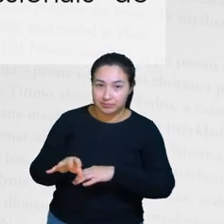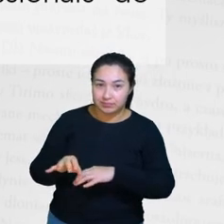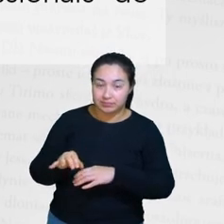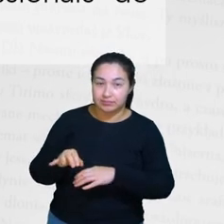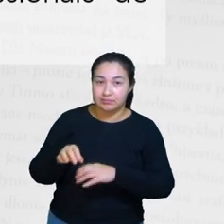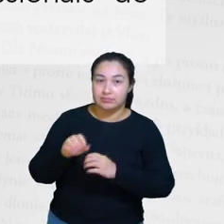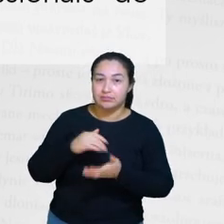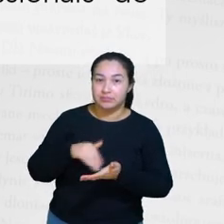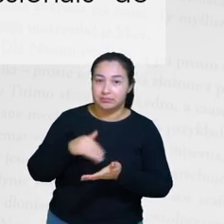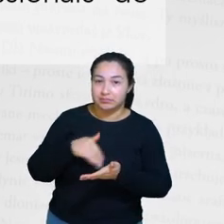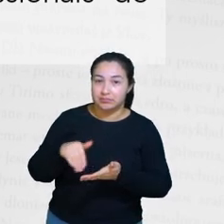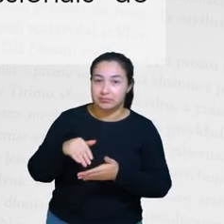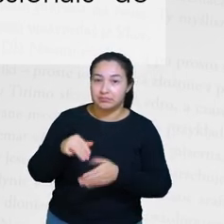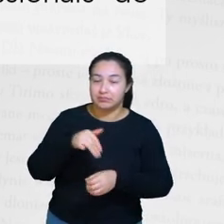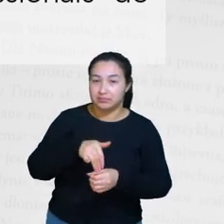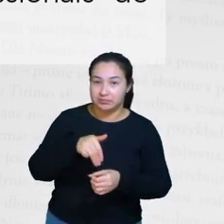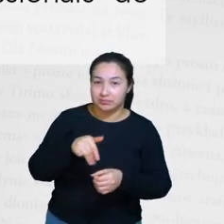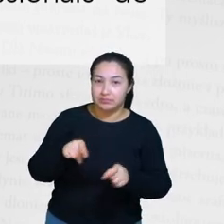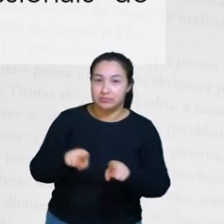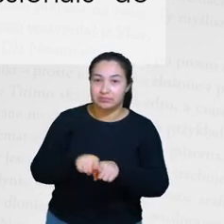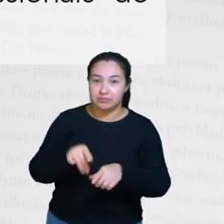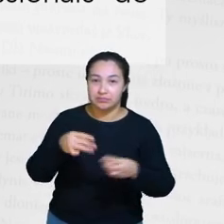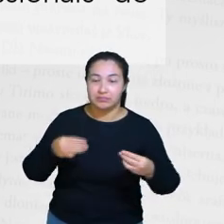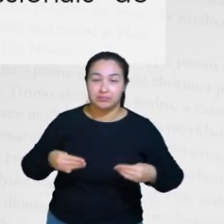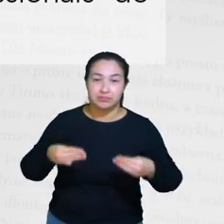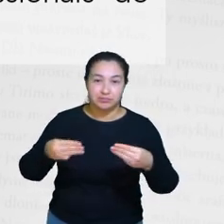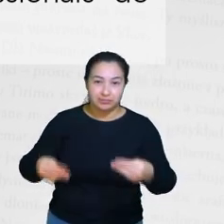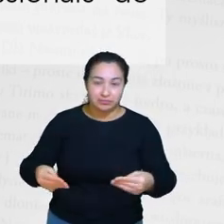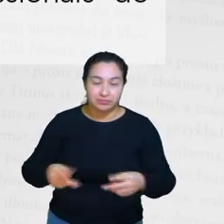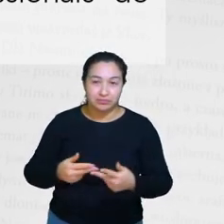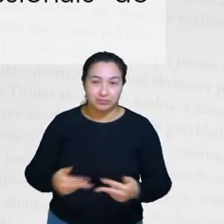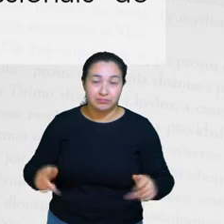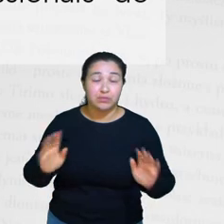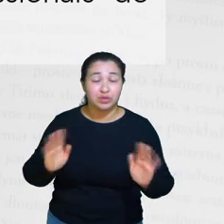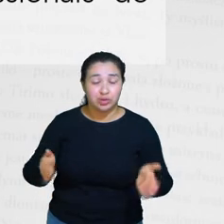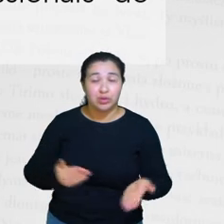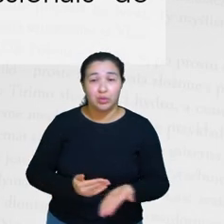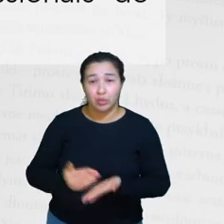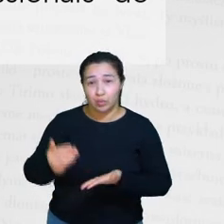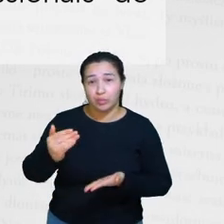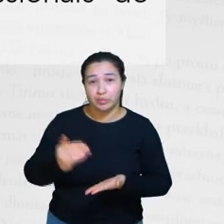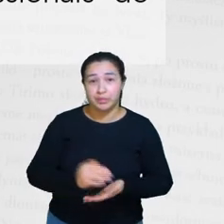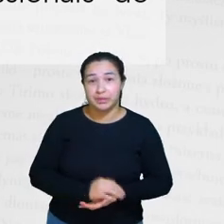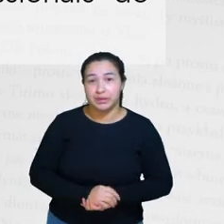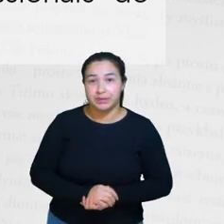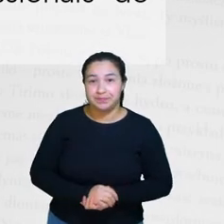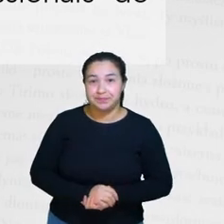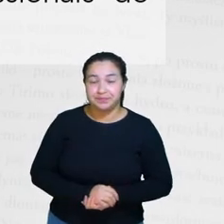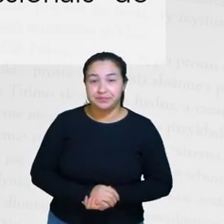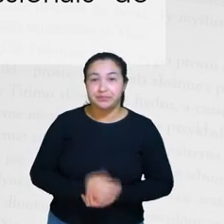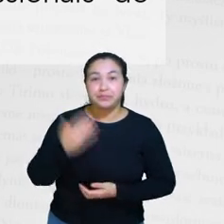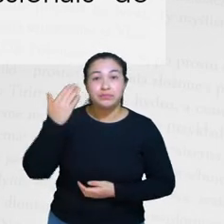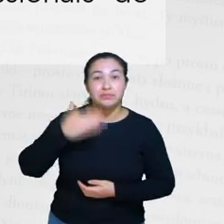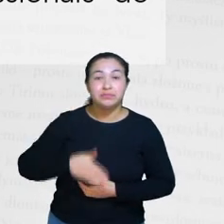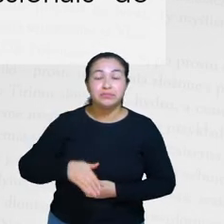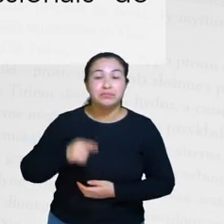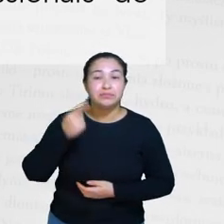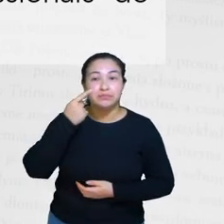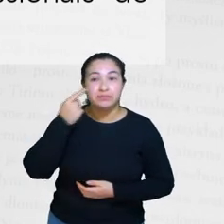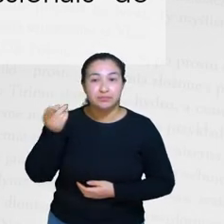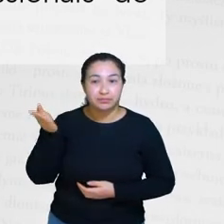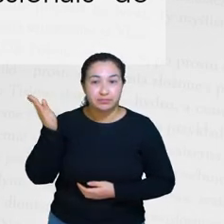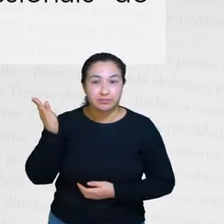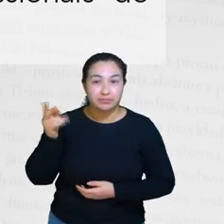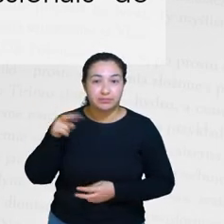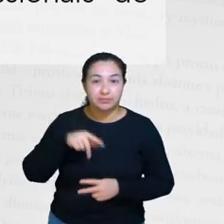secretarias municipais e o ministério Então eu acho que esse movimento já começou eh a prova disso ISS é o que nós estamos fazendo aqui esses